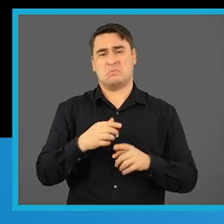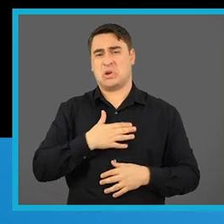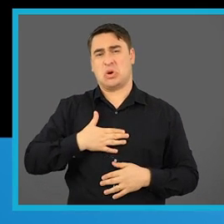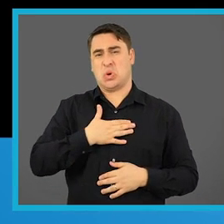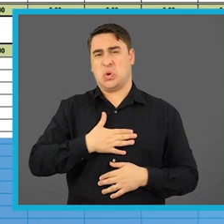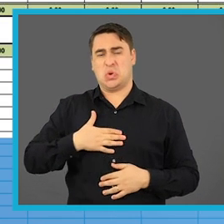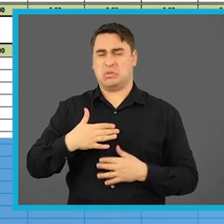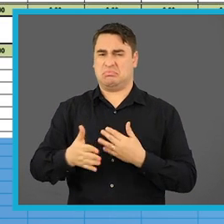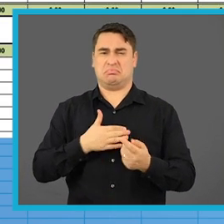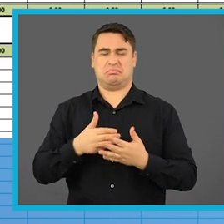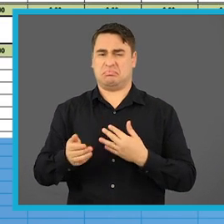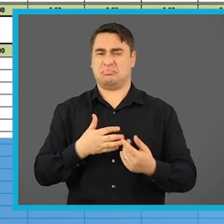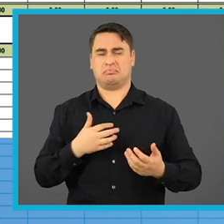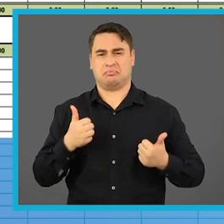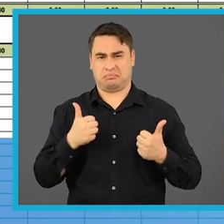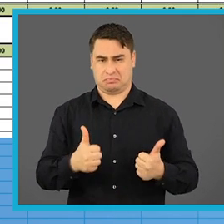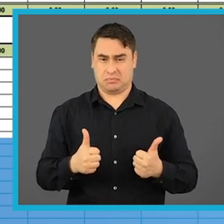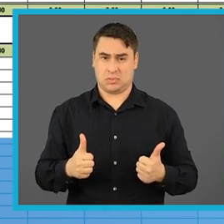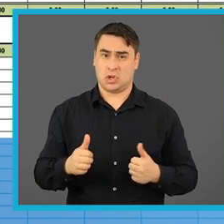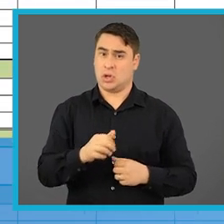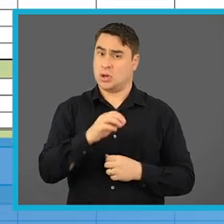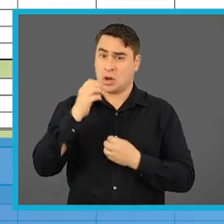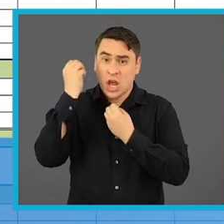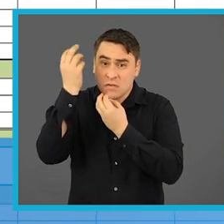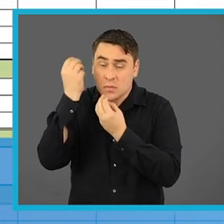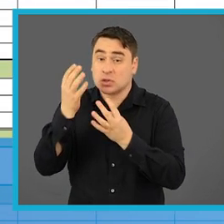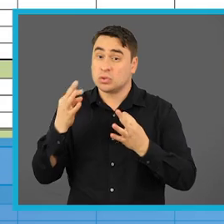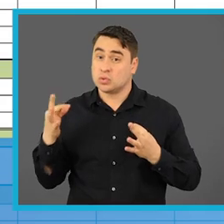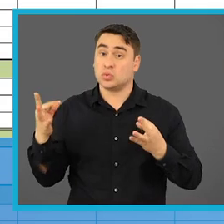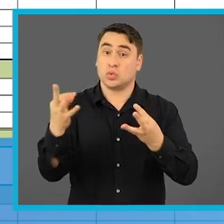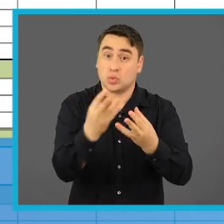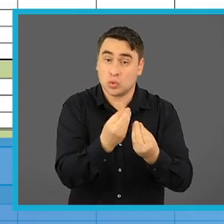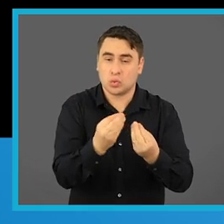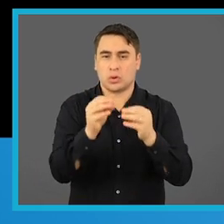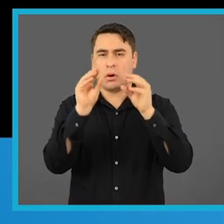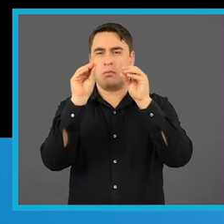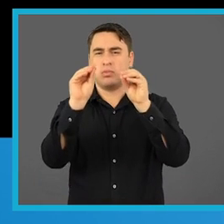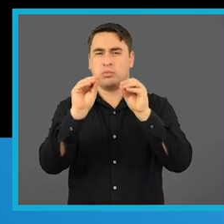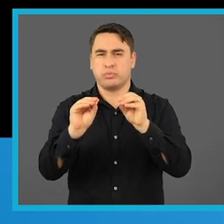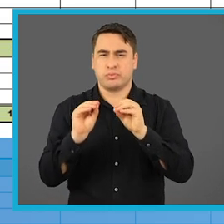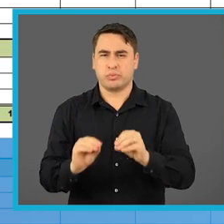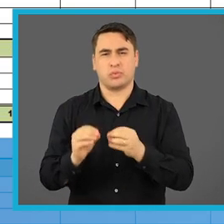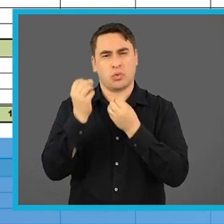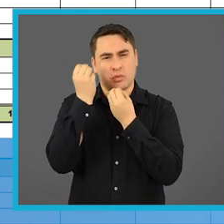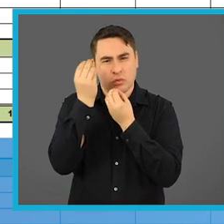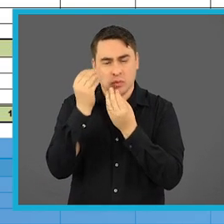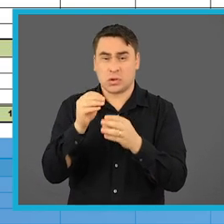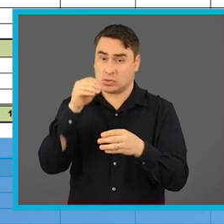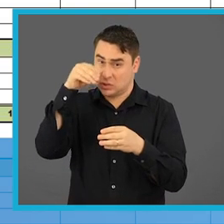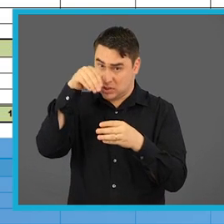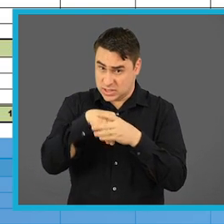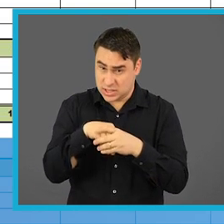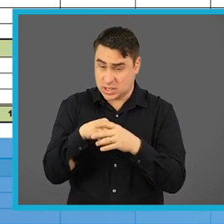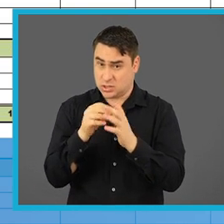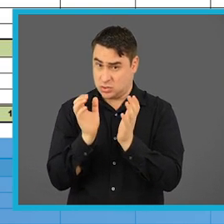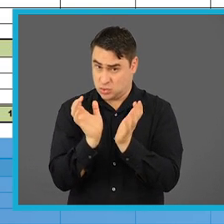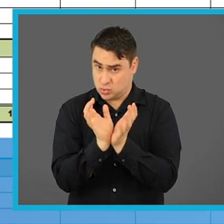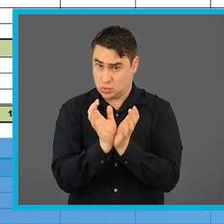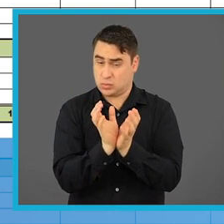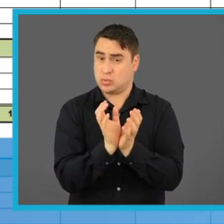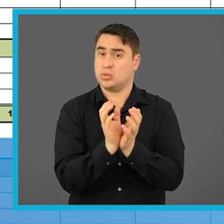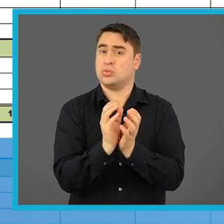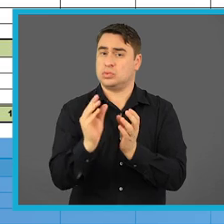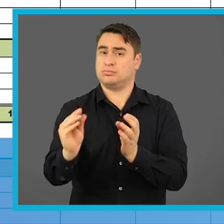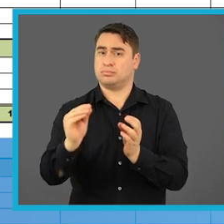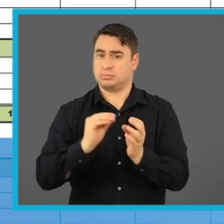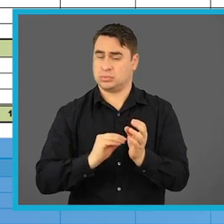em agosto, enfim, todas as informações, toda inserção de informação dentro dos grupos